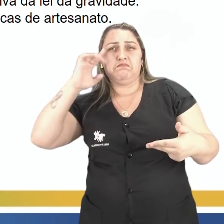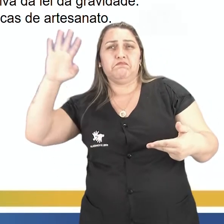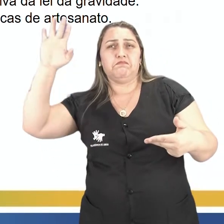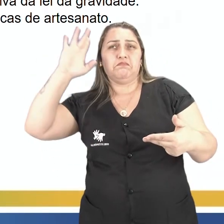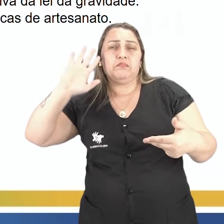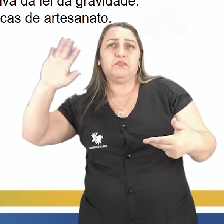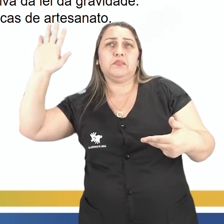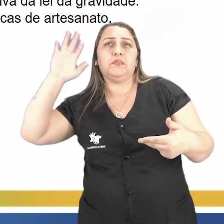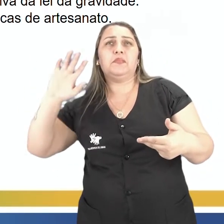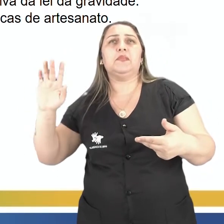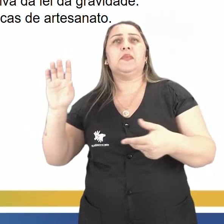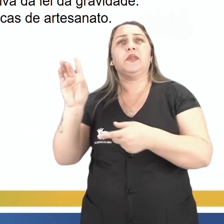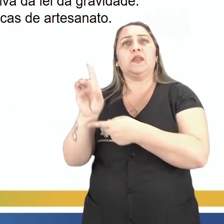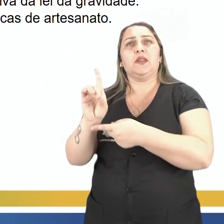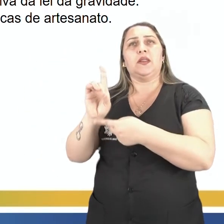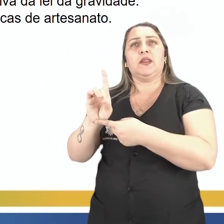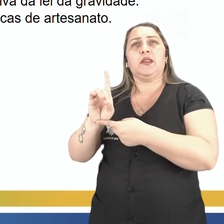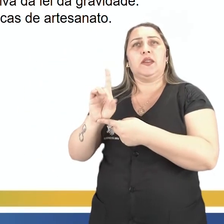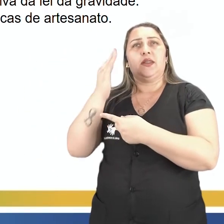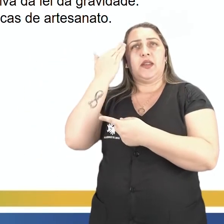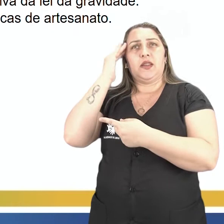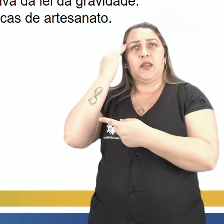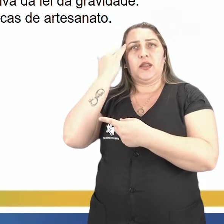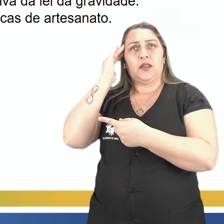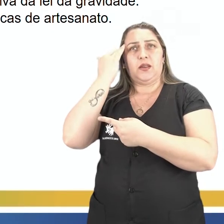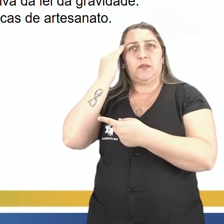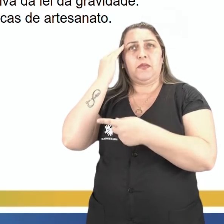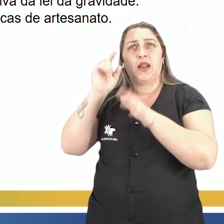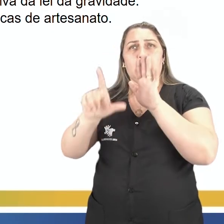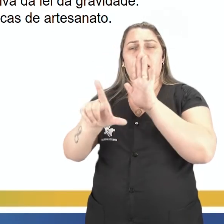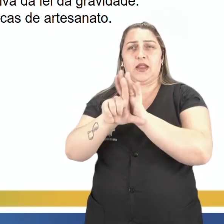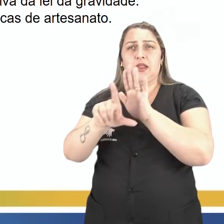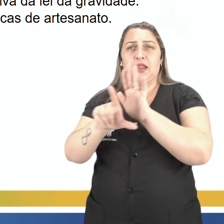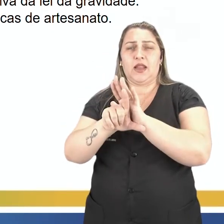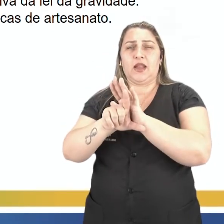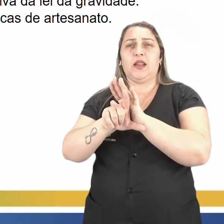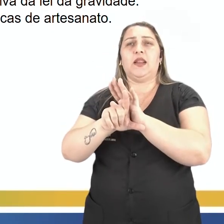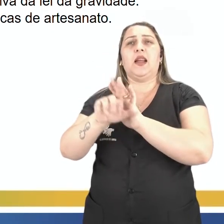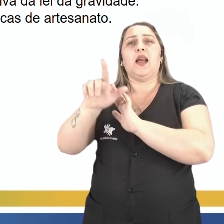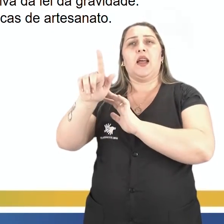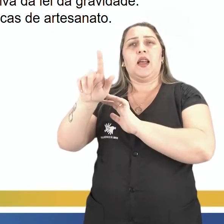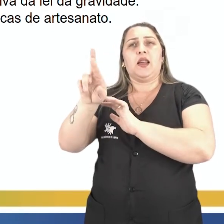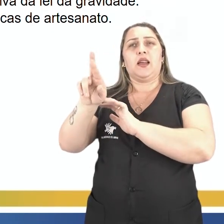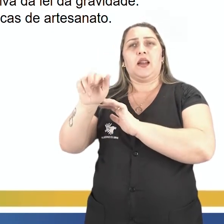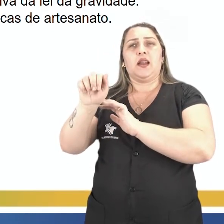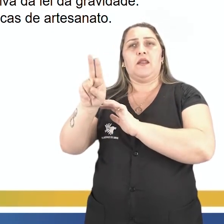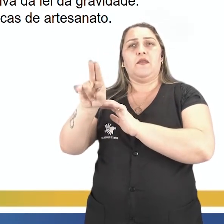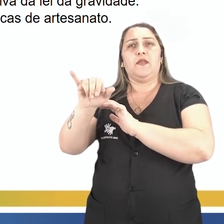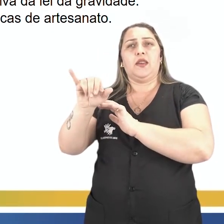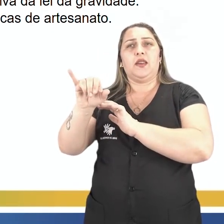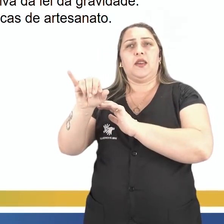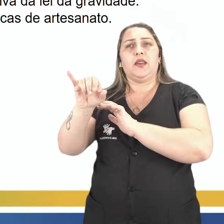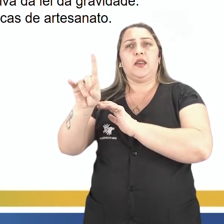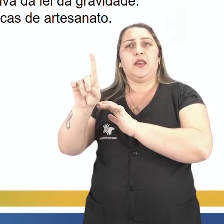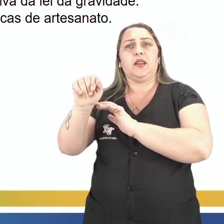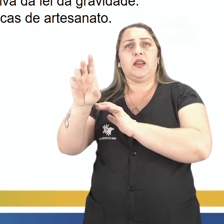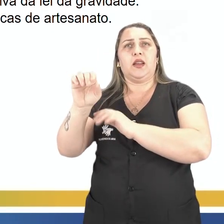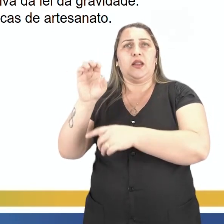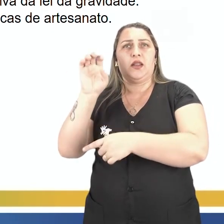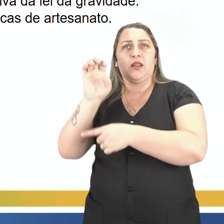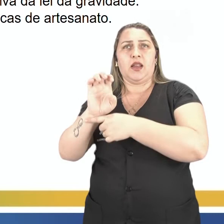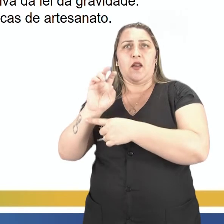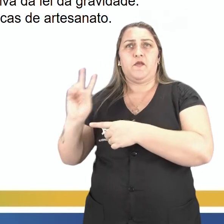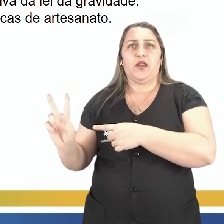imaginário, né? Letra D. Interpretação subjetiva da lei da gravidade? Será que é isso?